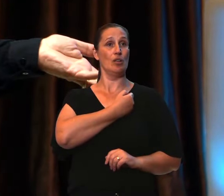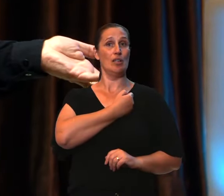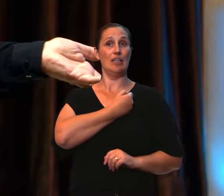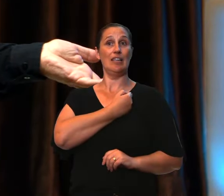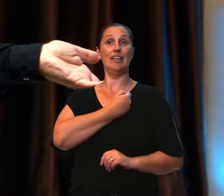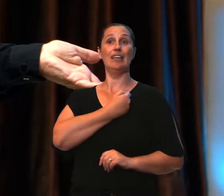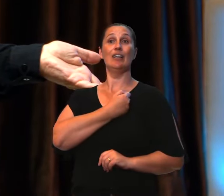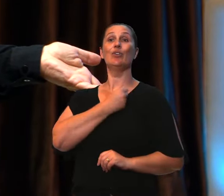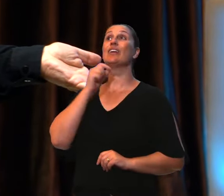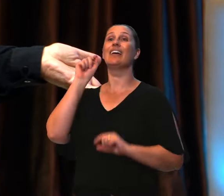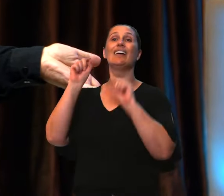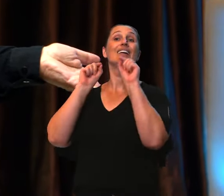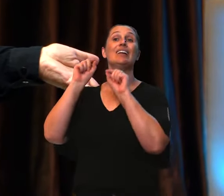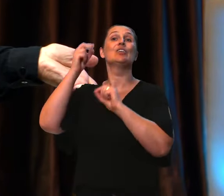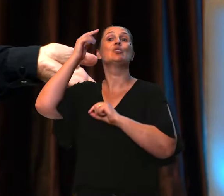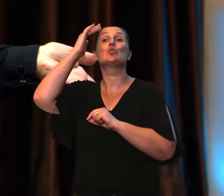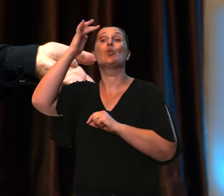minha